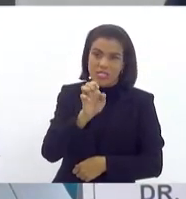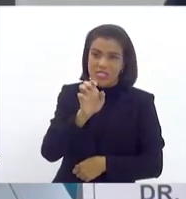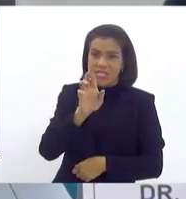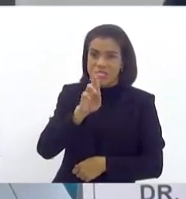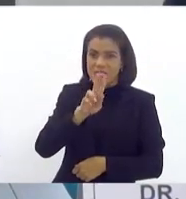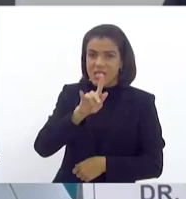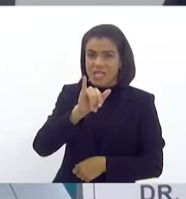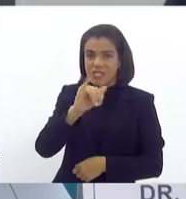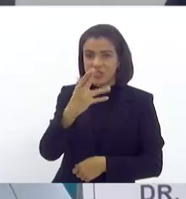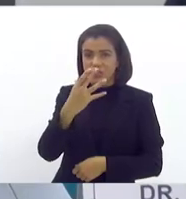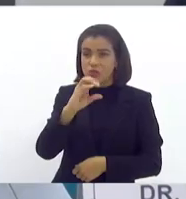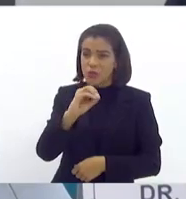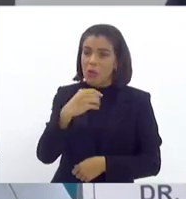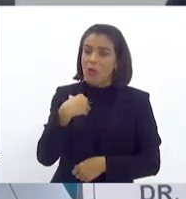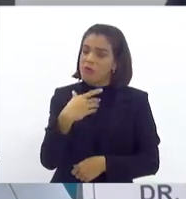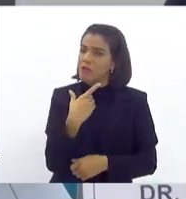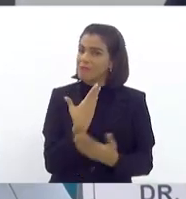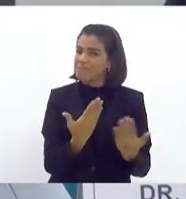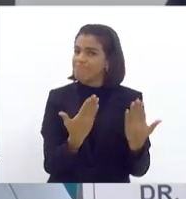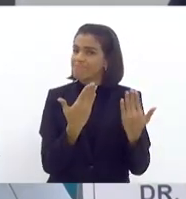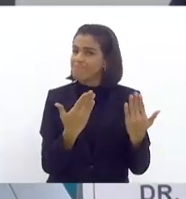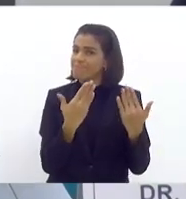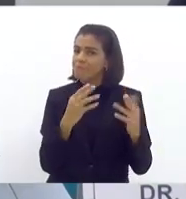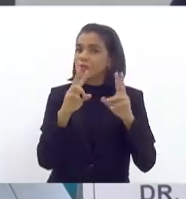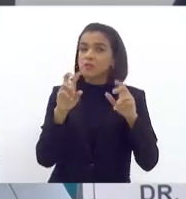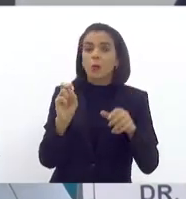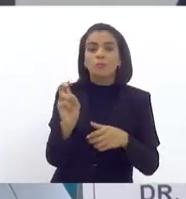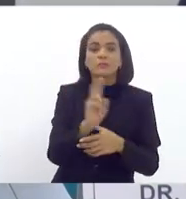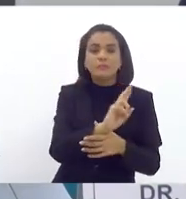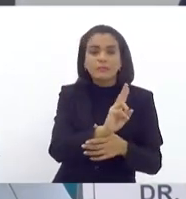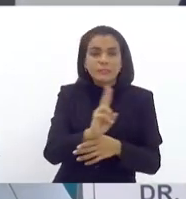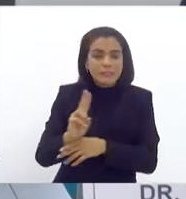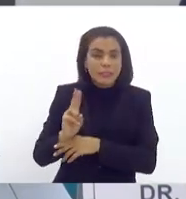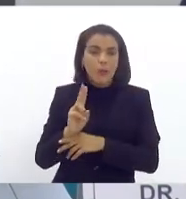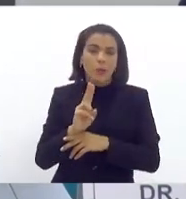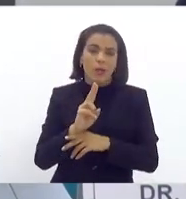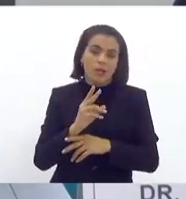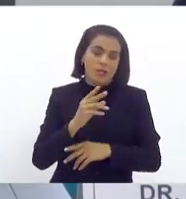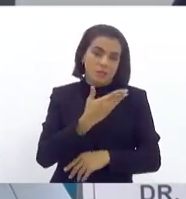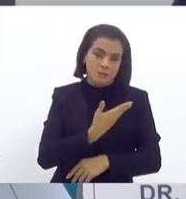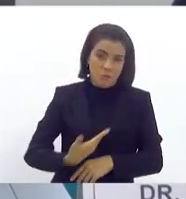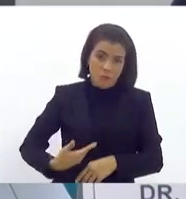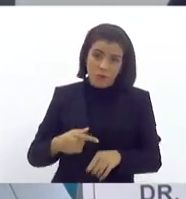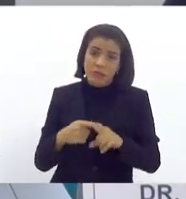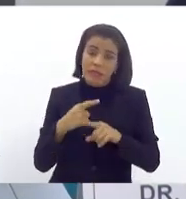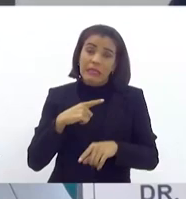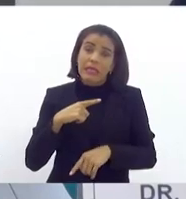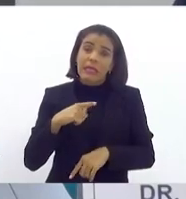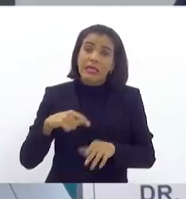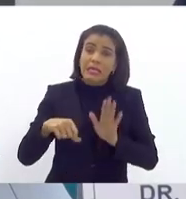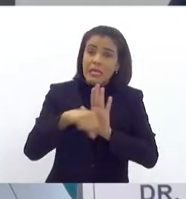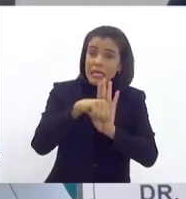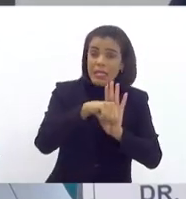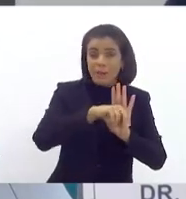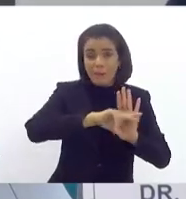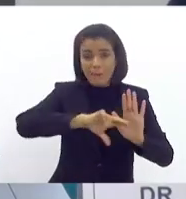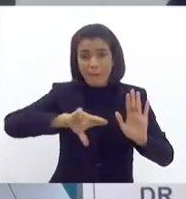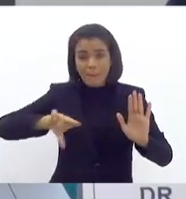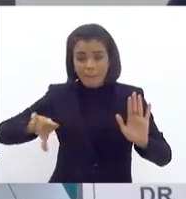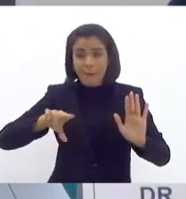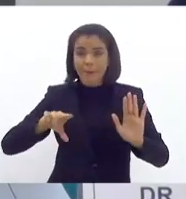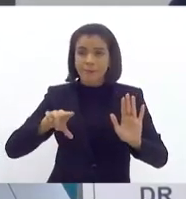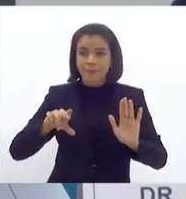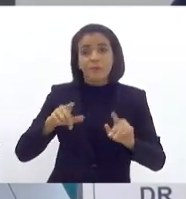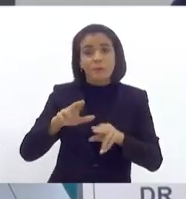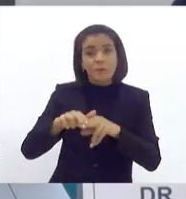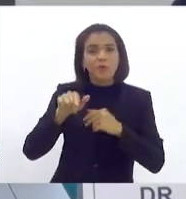receios em se tratando de segurança, seja segurança pública por conta da criminalidade, que é o fato, a identificação dos torcedores. Isso aí, o que motivou o